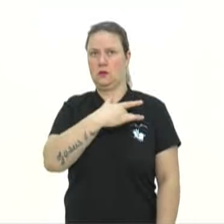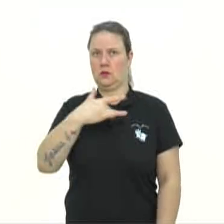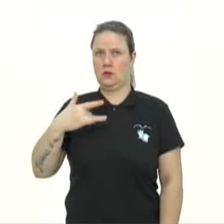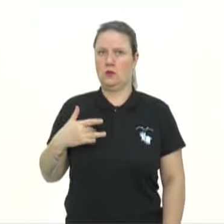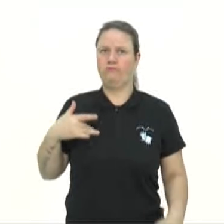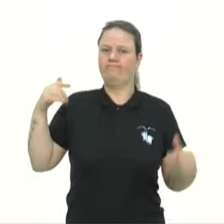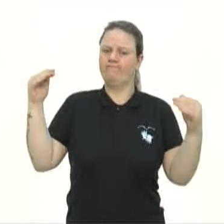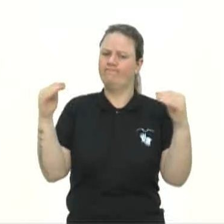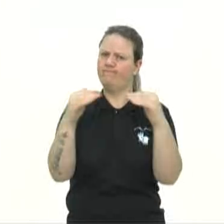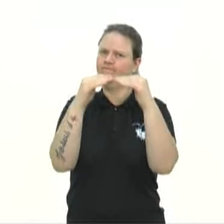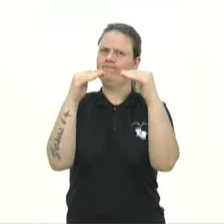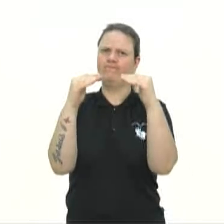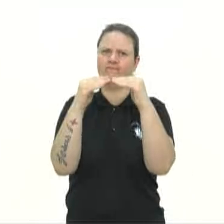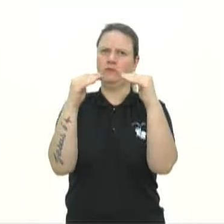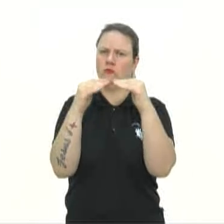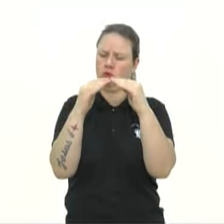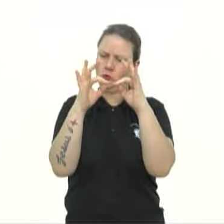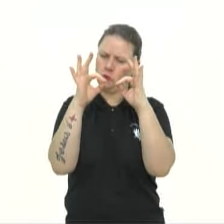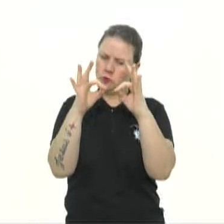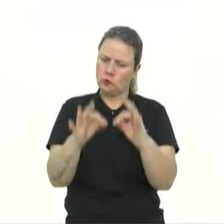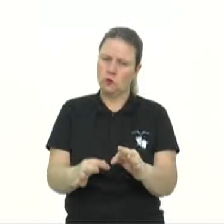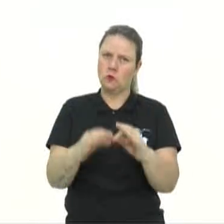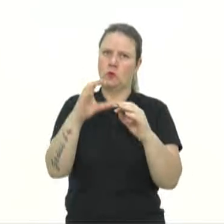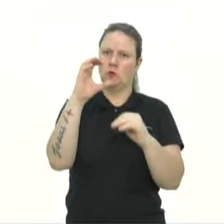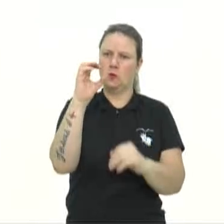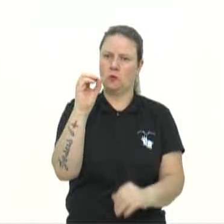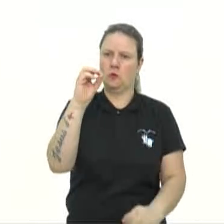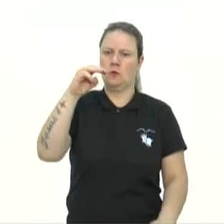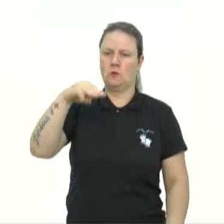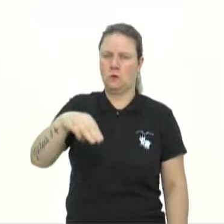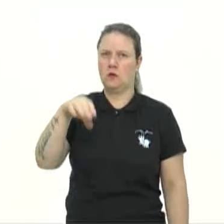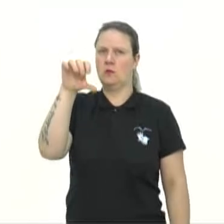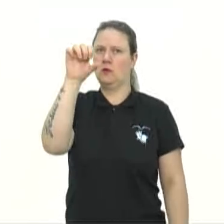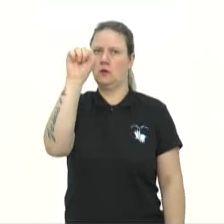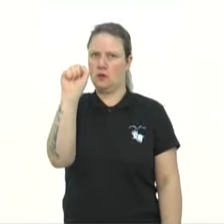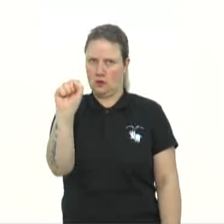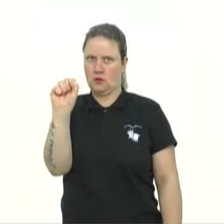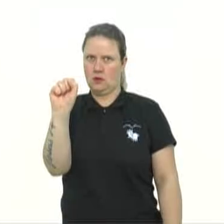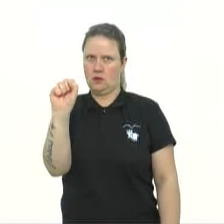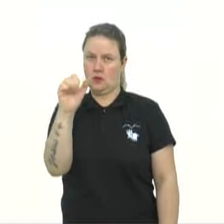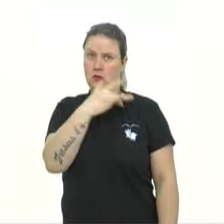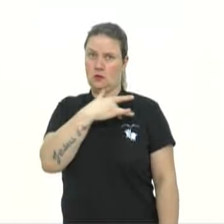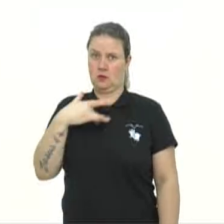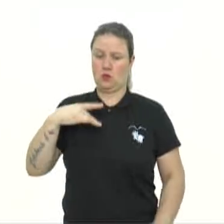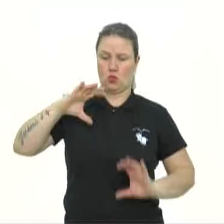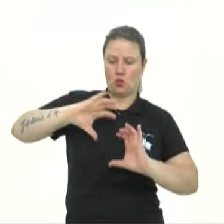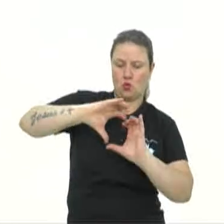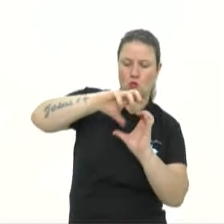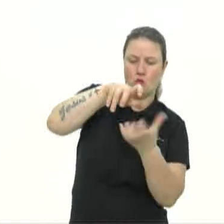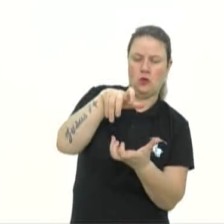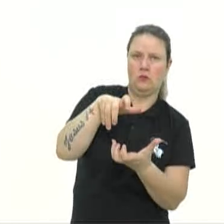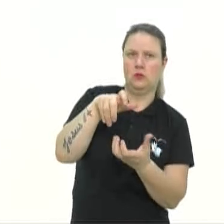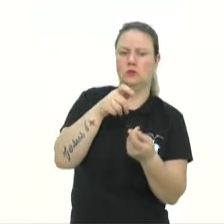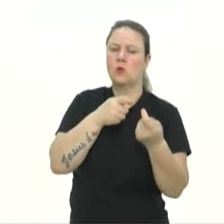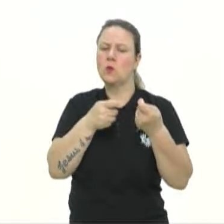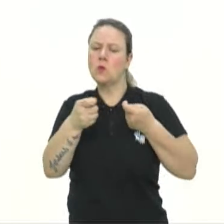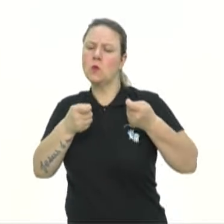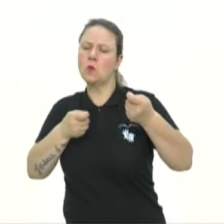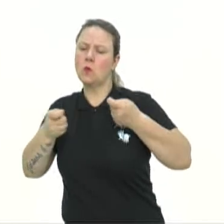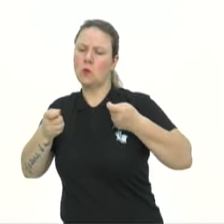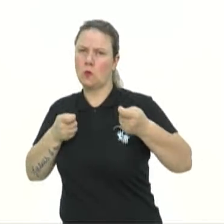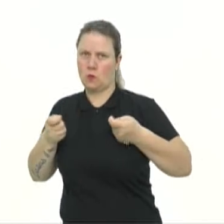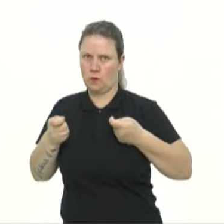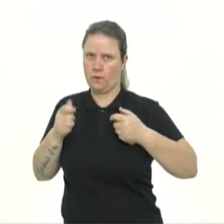feitas de acordo com a recomendação da Organização Mundial da Saúde, a OMS, e especialistas nacionais